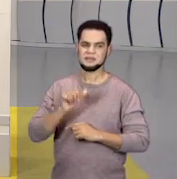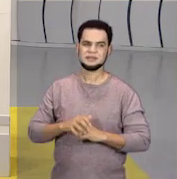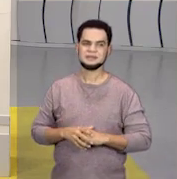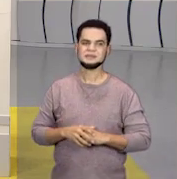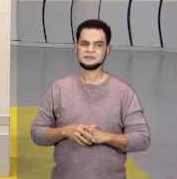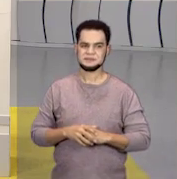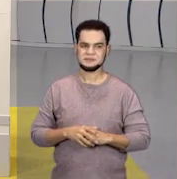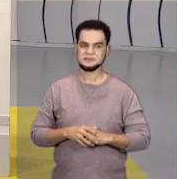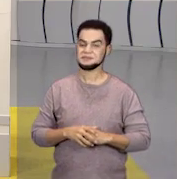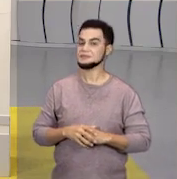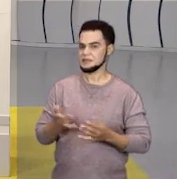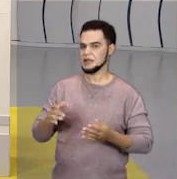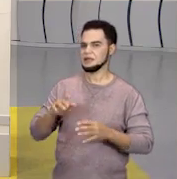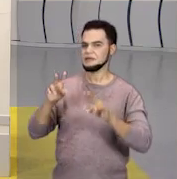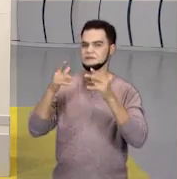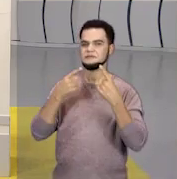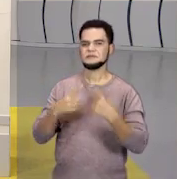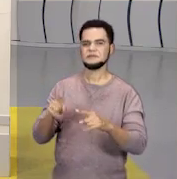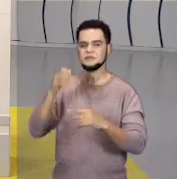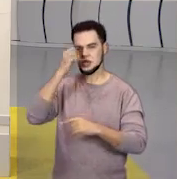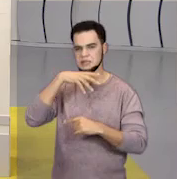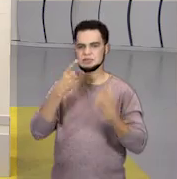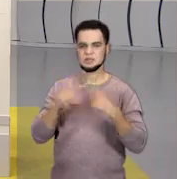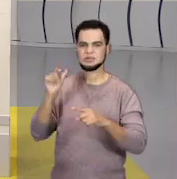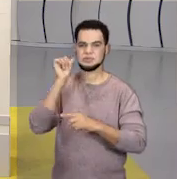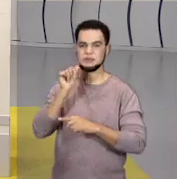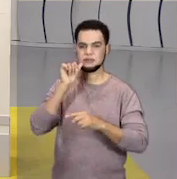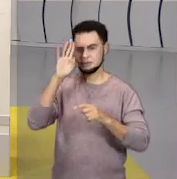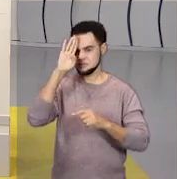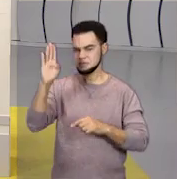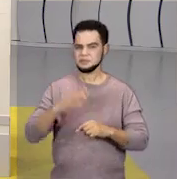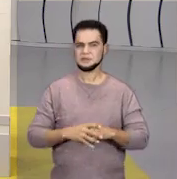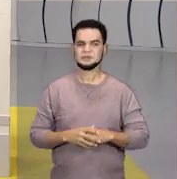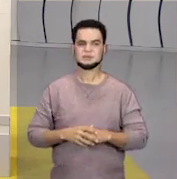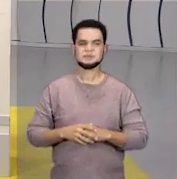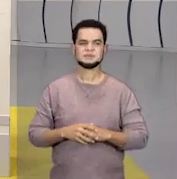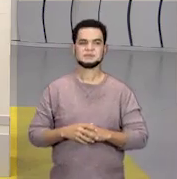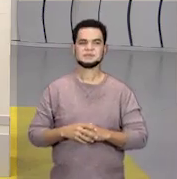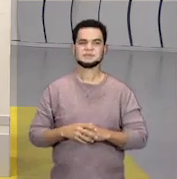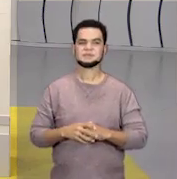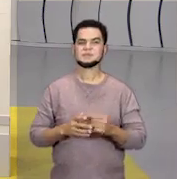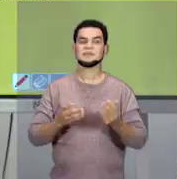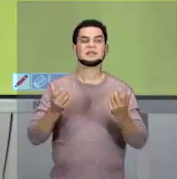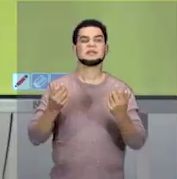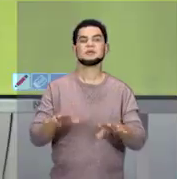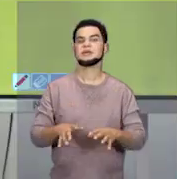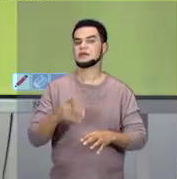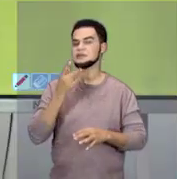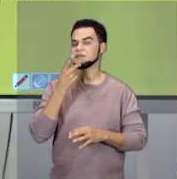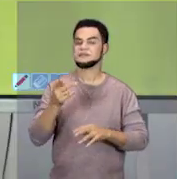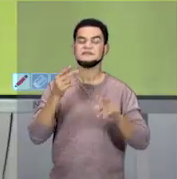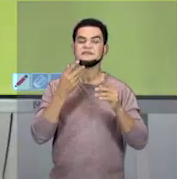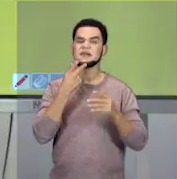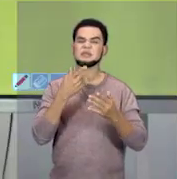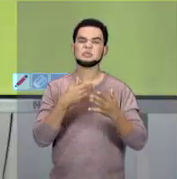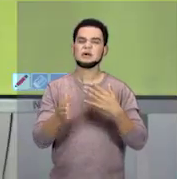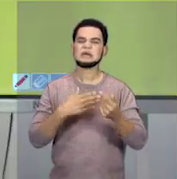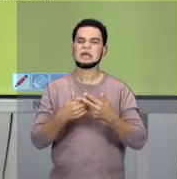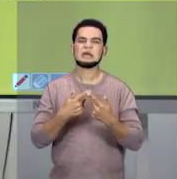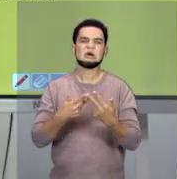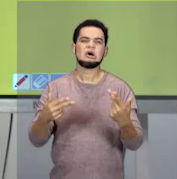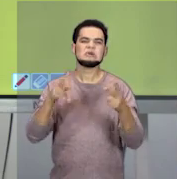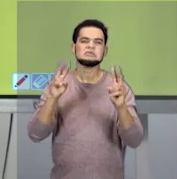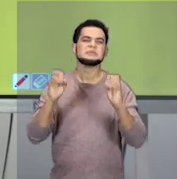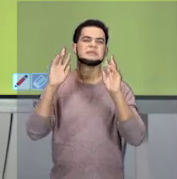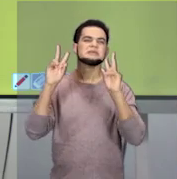então, é assunto central. Eu não quero que você comente qualquer coisa sobre este assunto central.